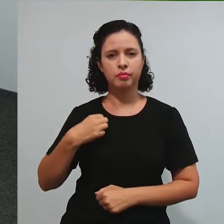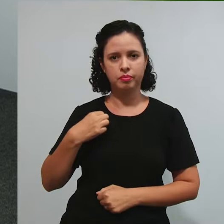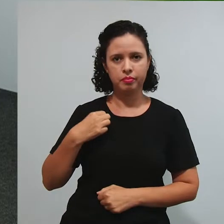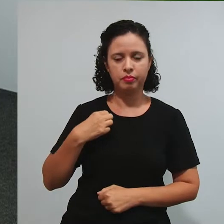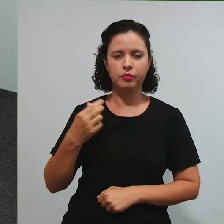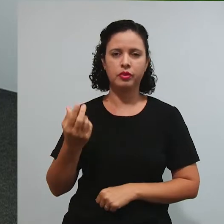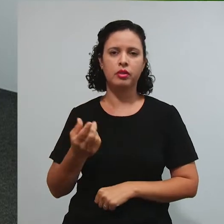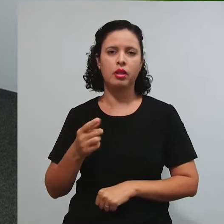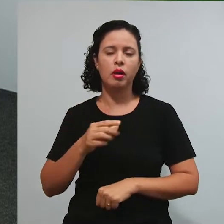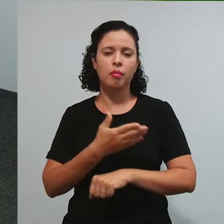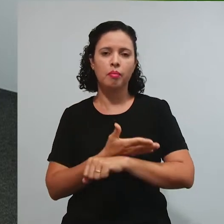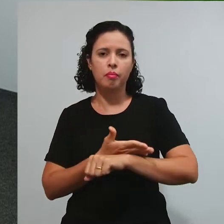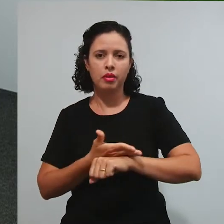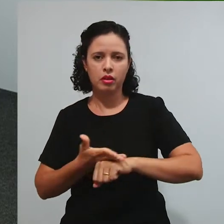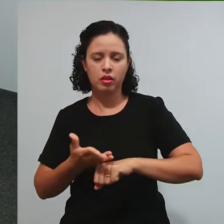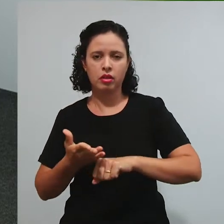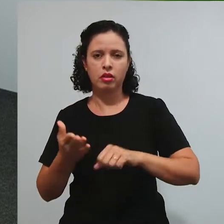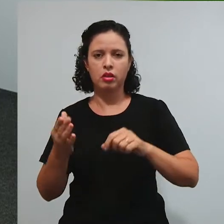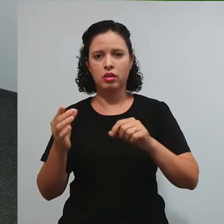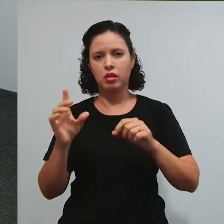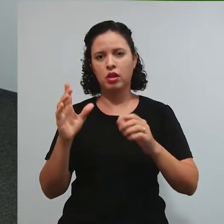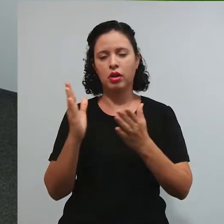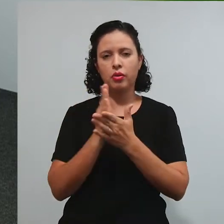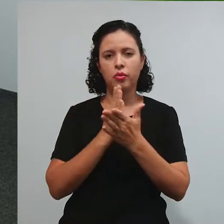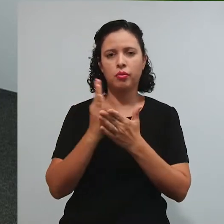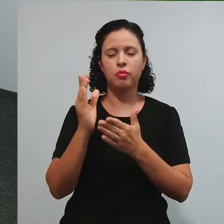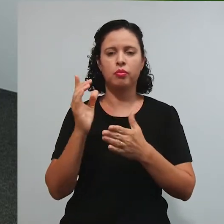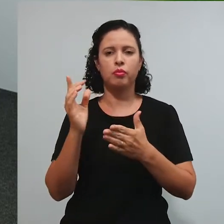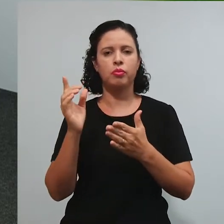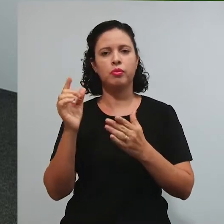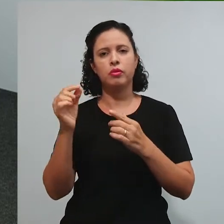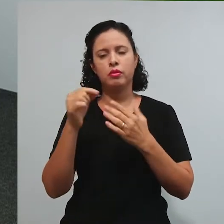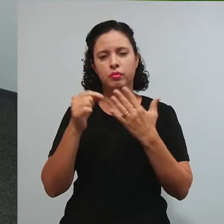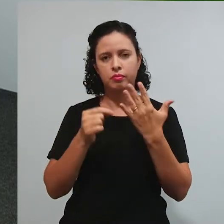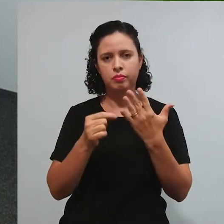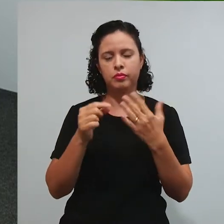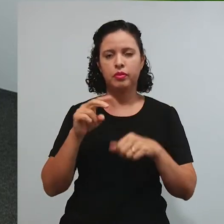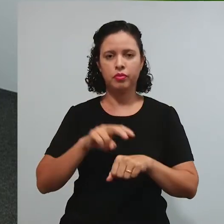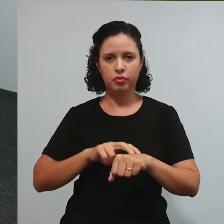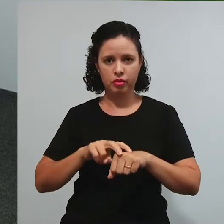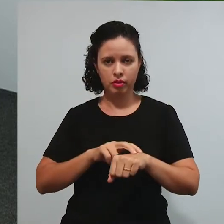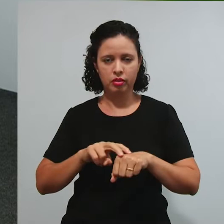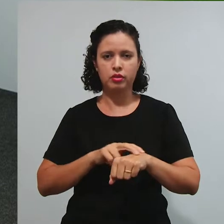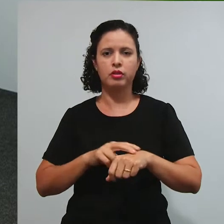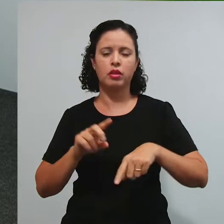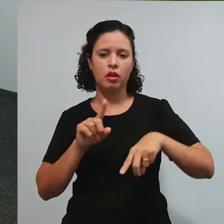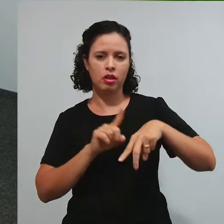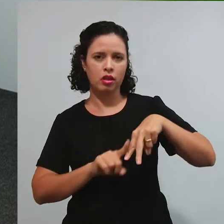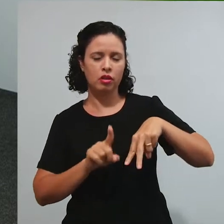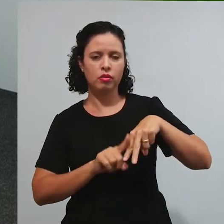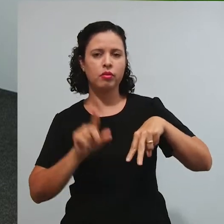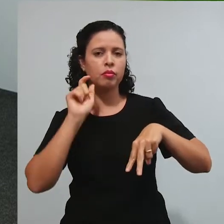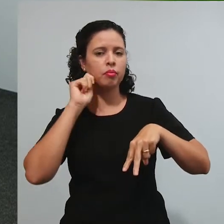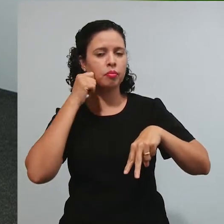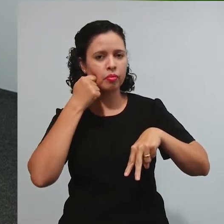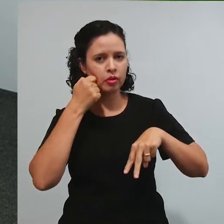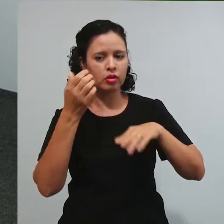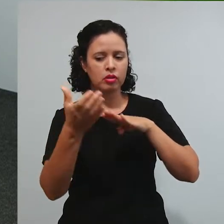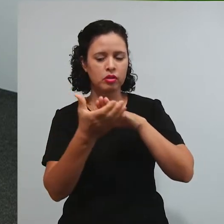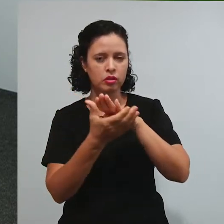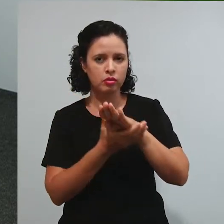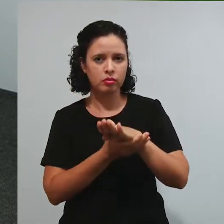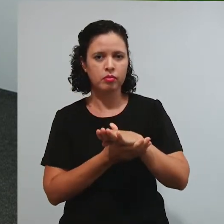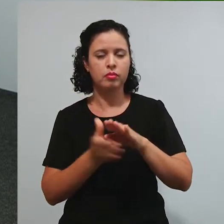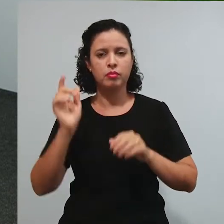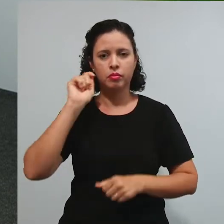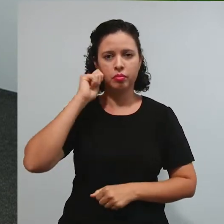detalhes verdes, uma calça preta e um sapato verde. Estou aqui no estúdio de